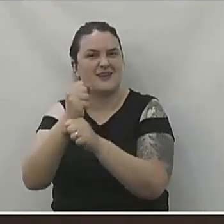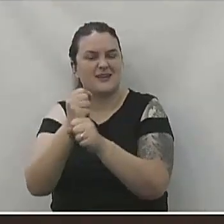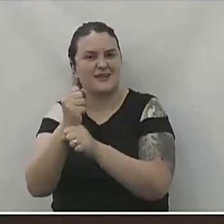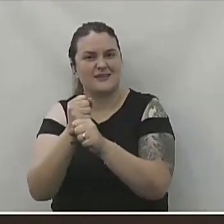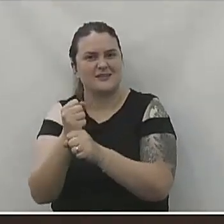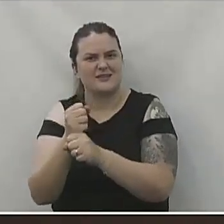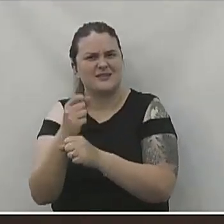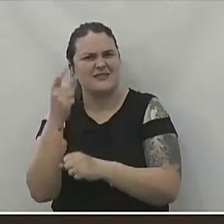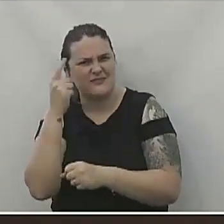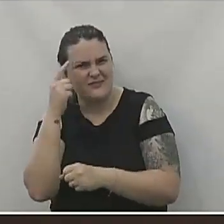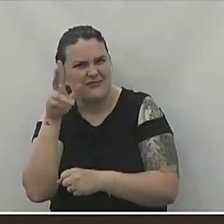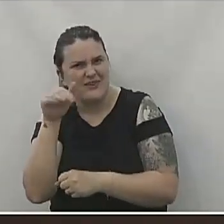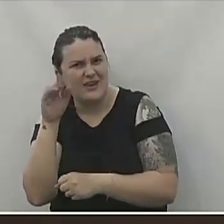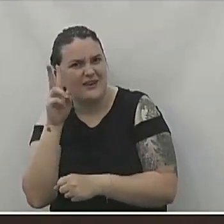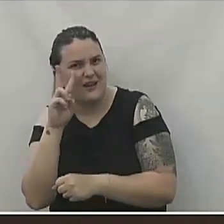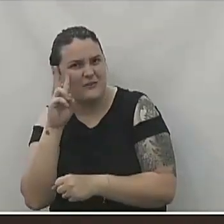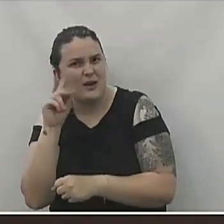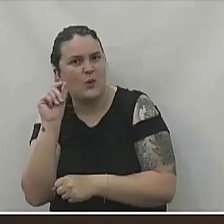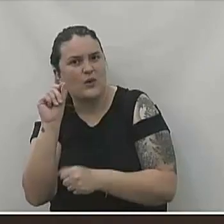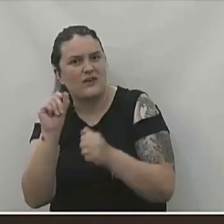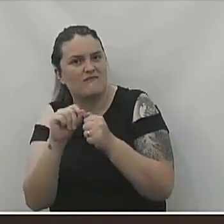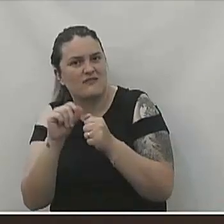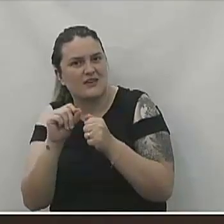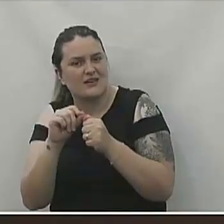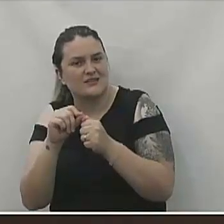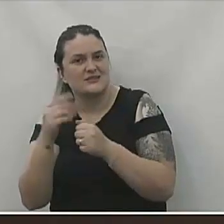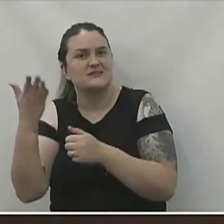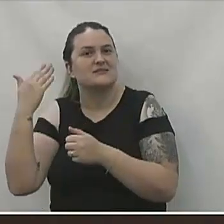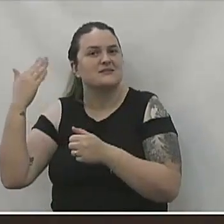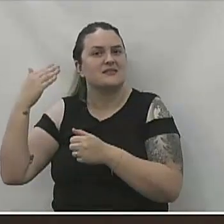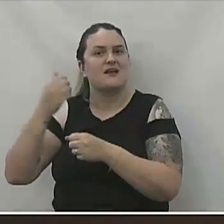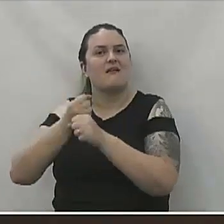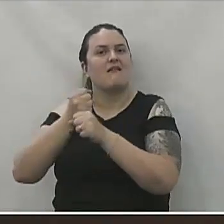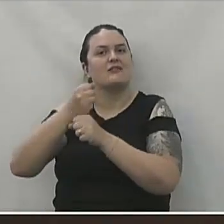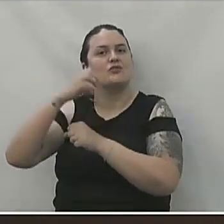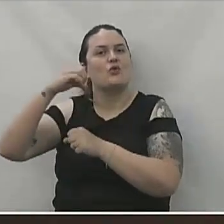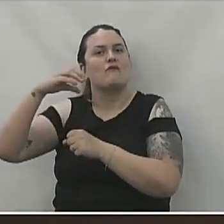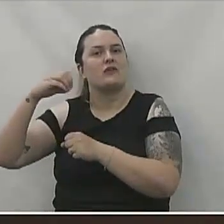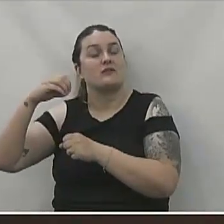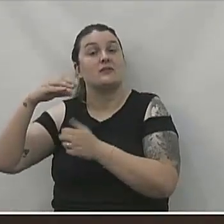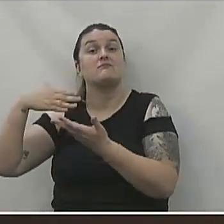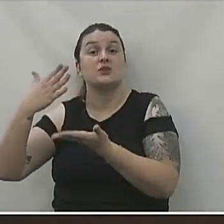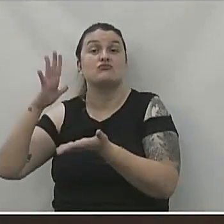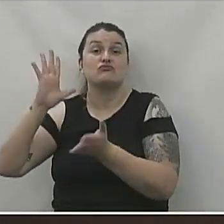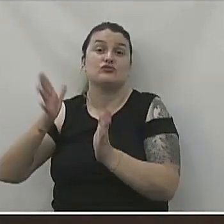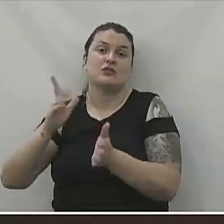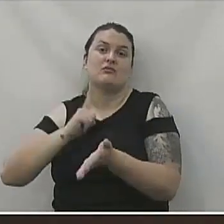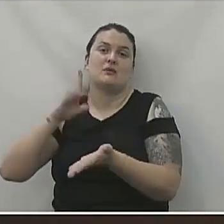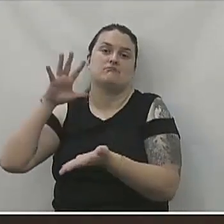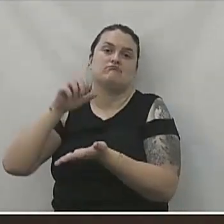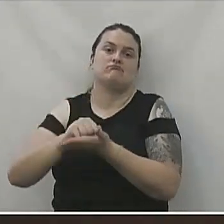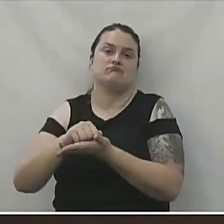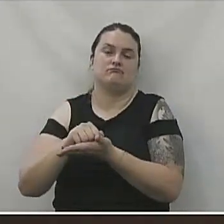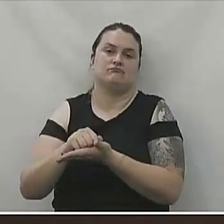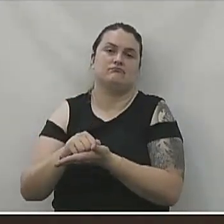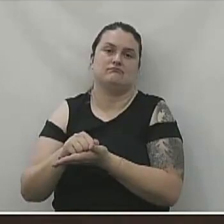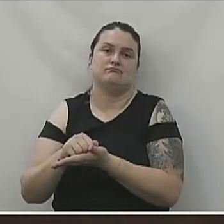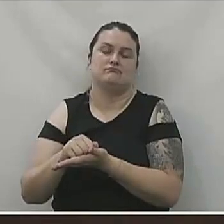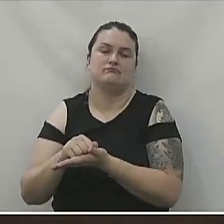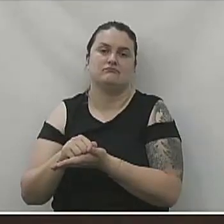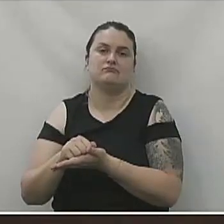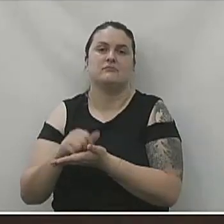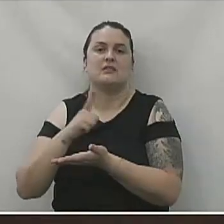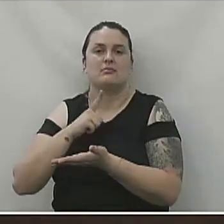anos mas será que vão lembrar o quê que foi feito lá na década de 90 Então esse livro aí é